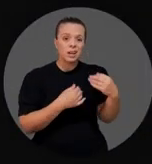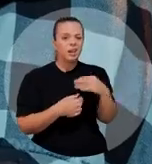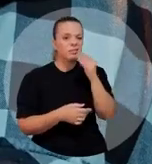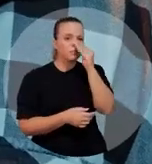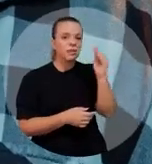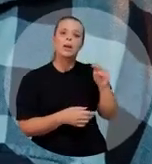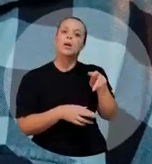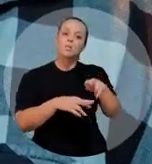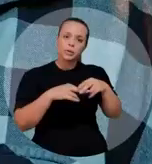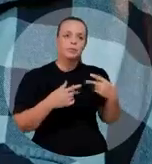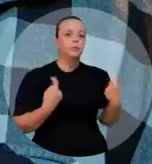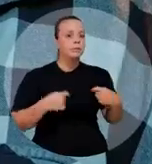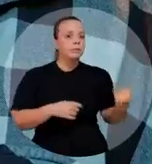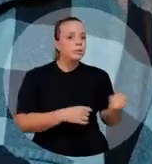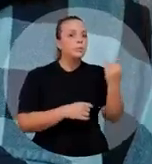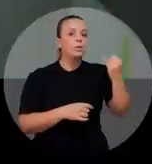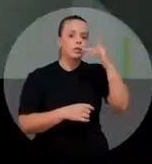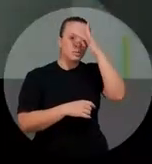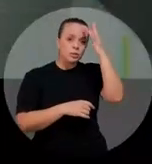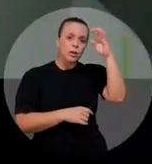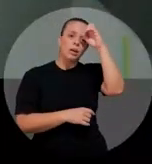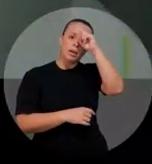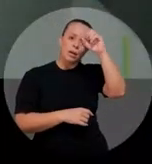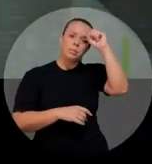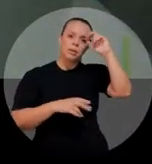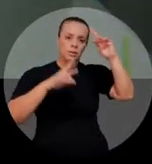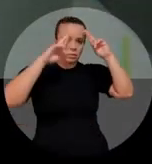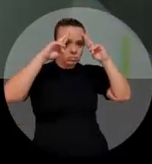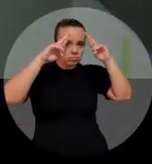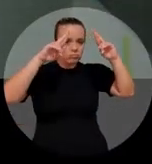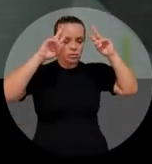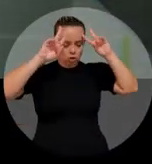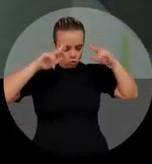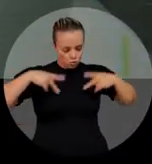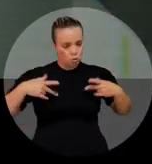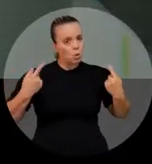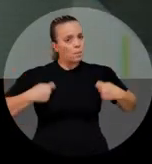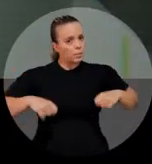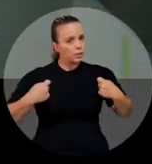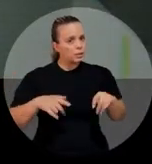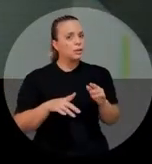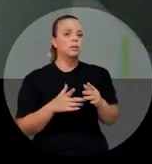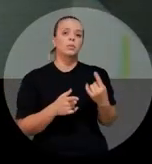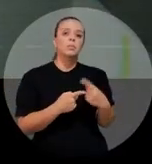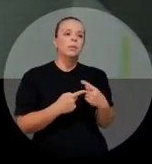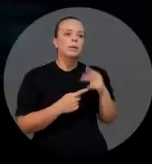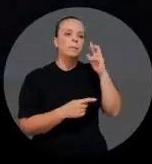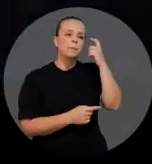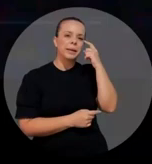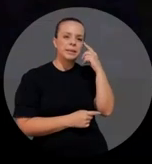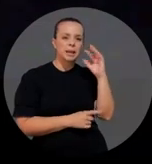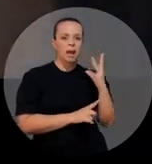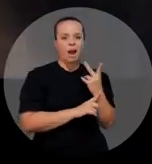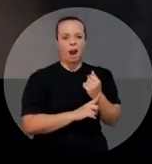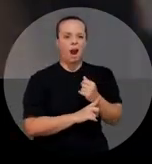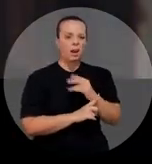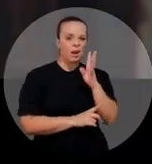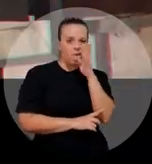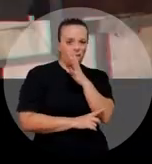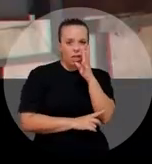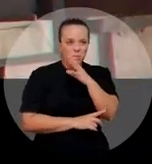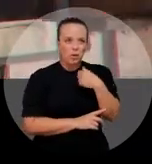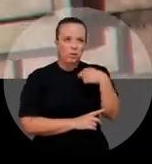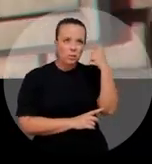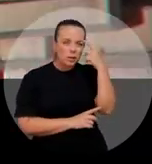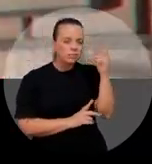eu. Então é isso, é uma certa humildade assim que me trouxe pra ver que não é tão... A arte não é tão